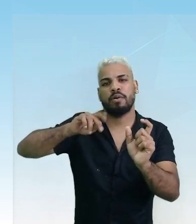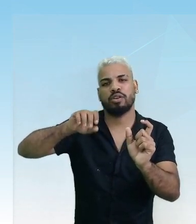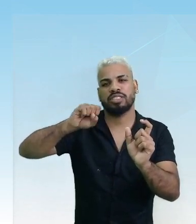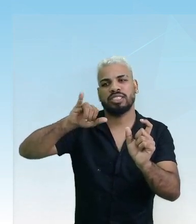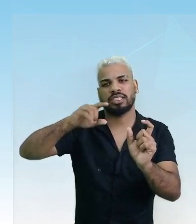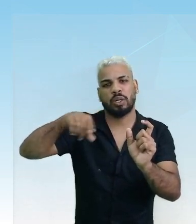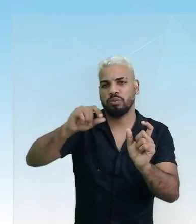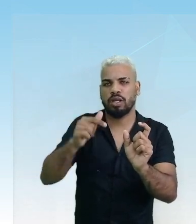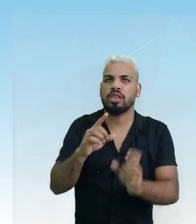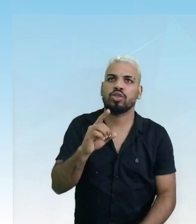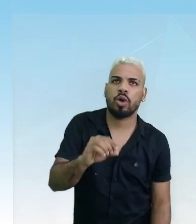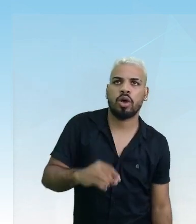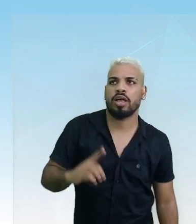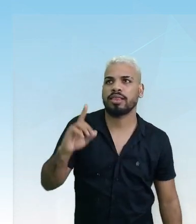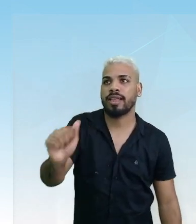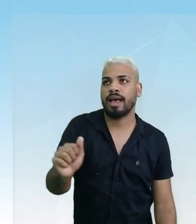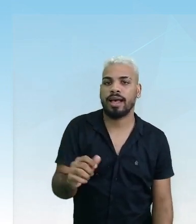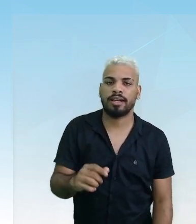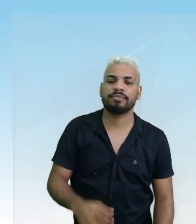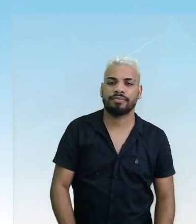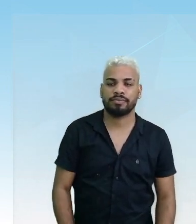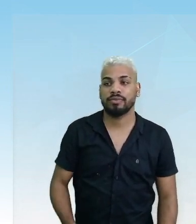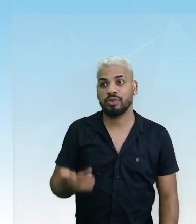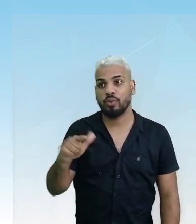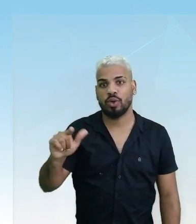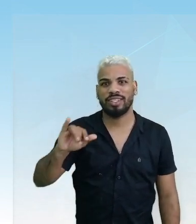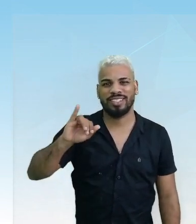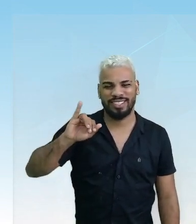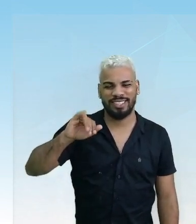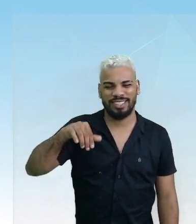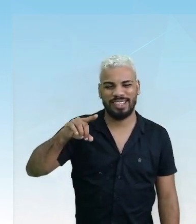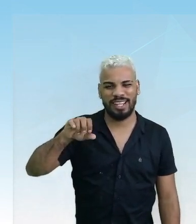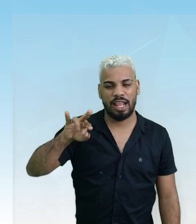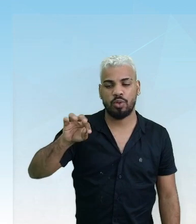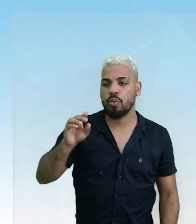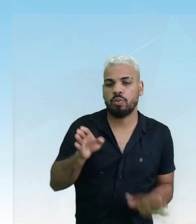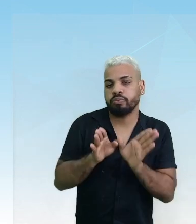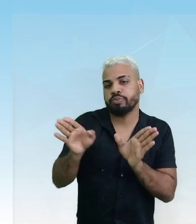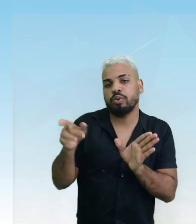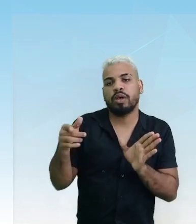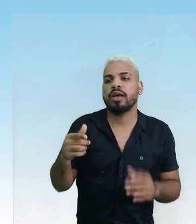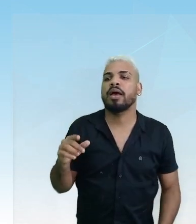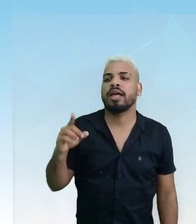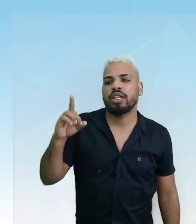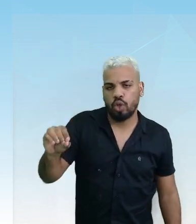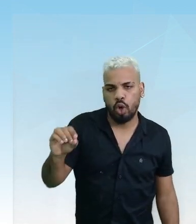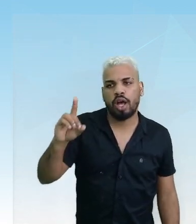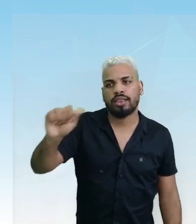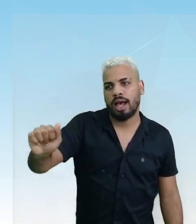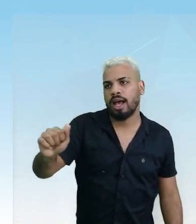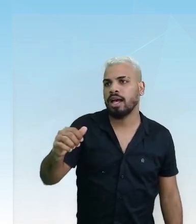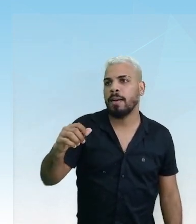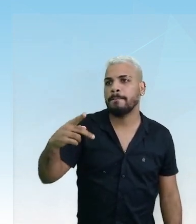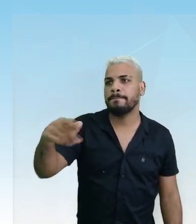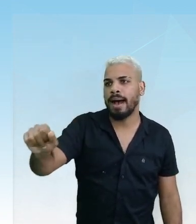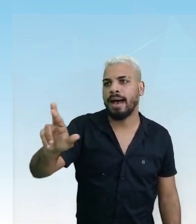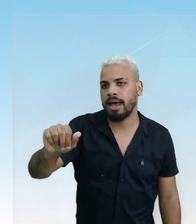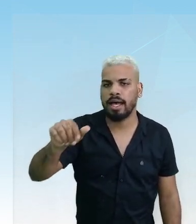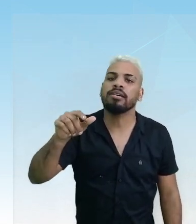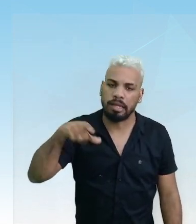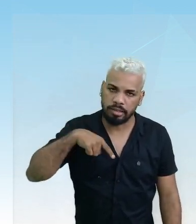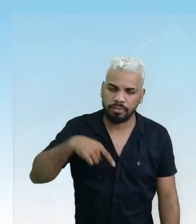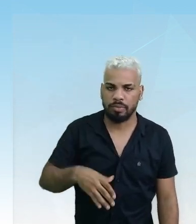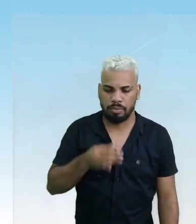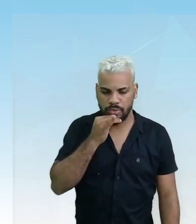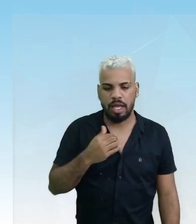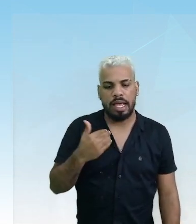que possui preposição. Aí você me diz, como assim? Por exemplo, se eu digo,